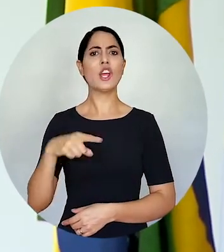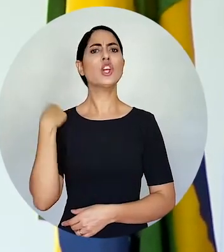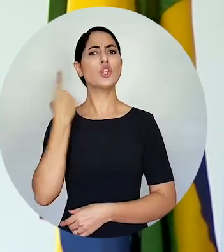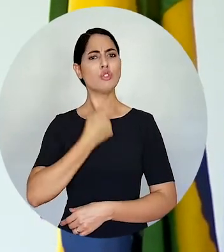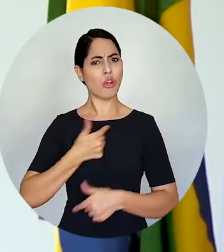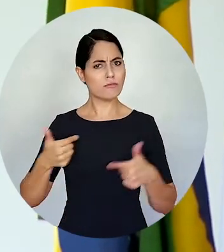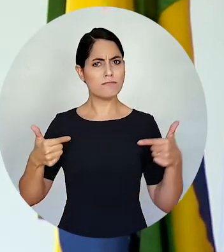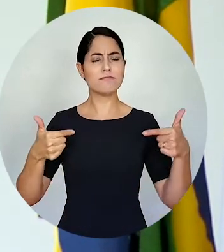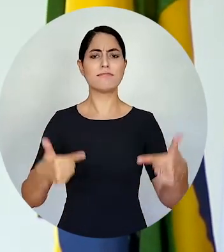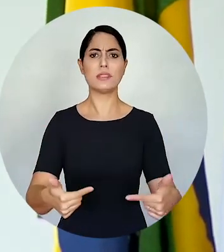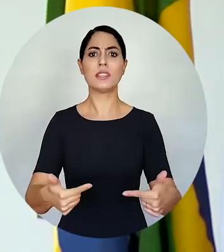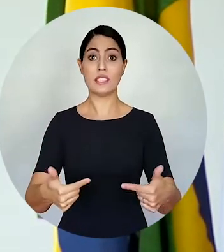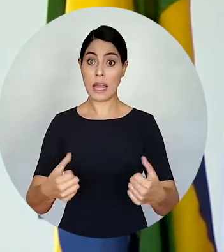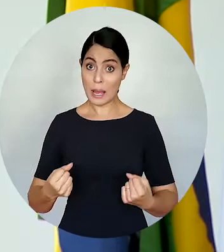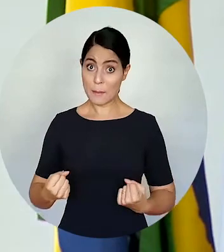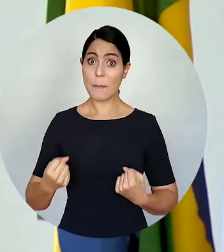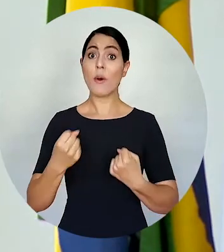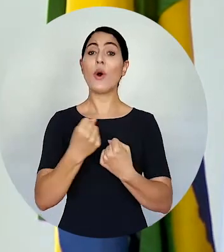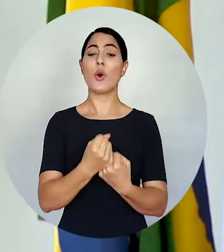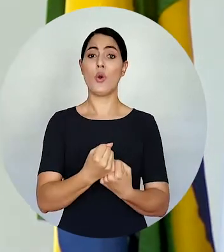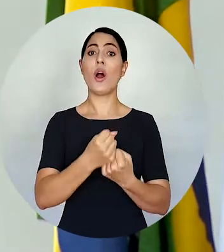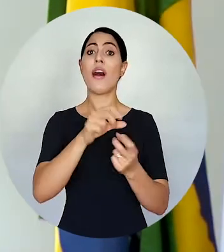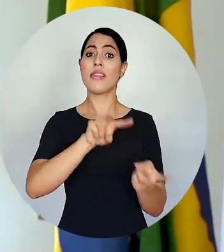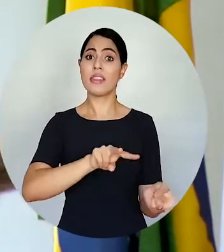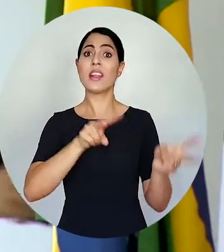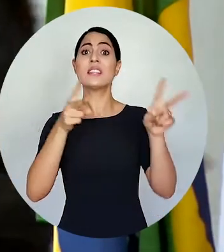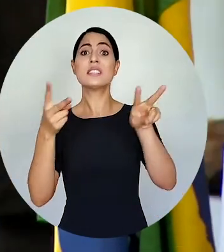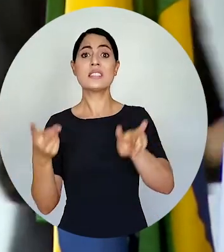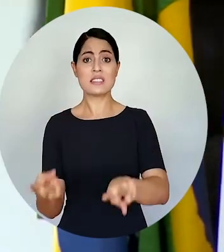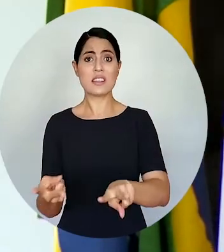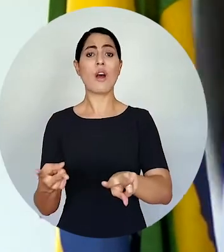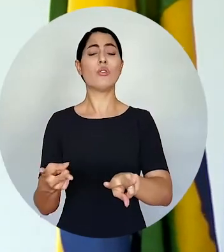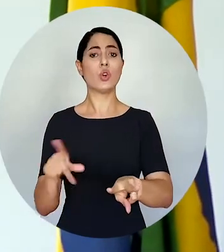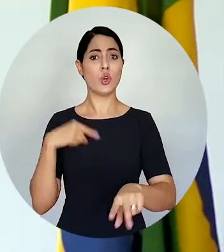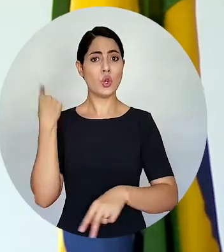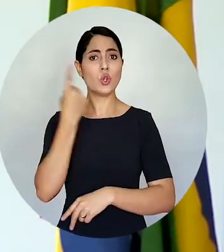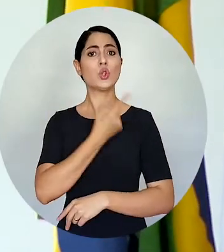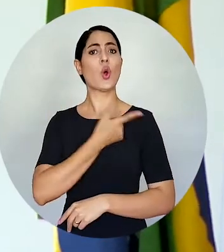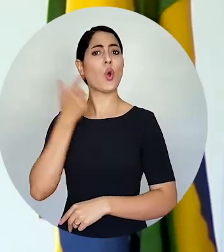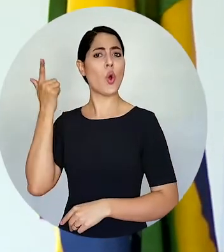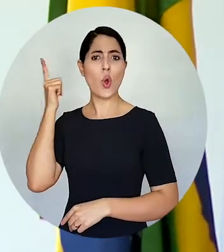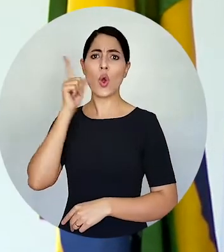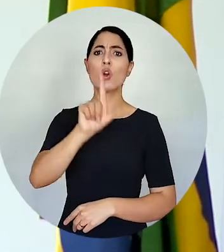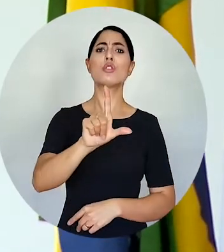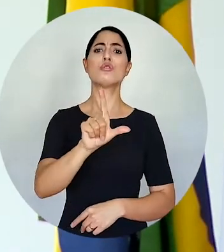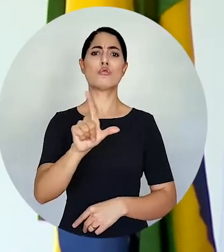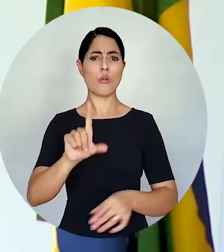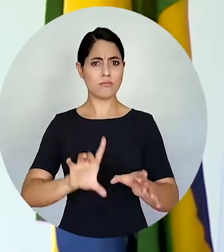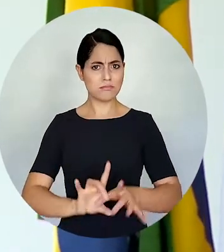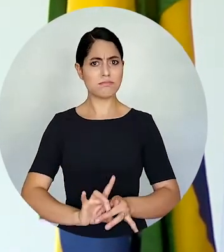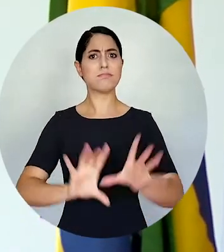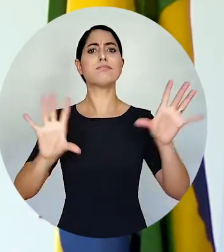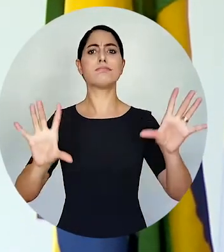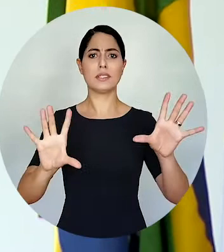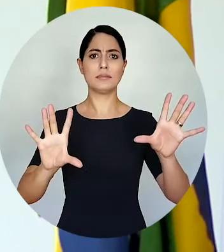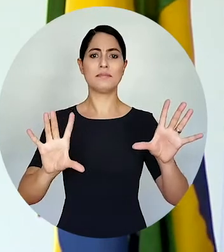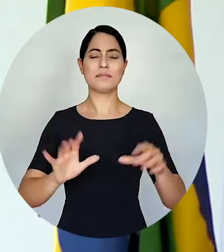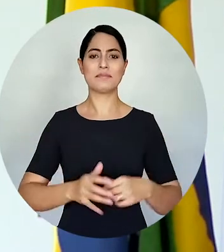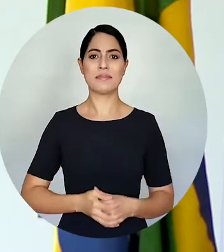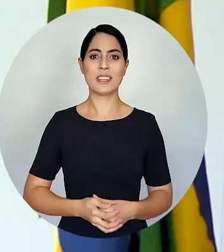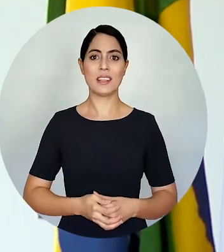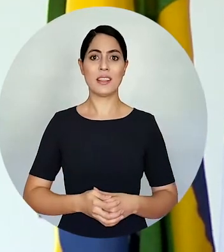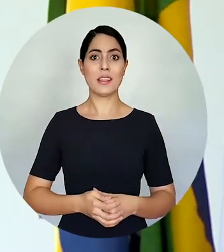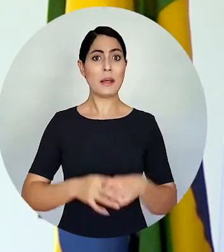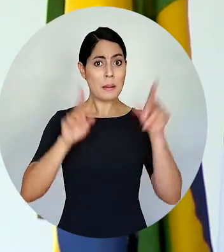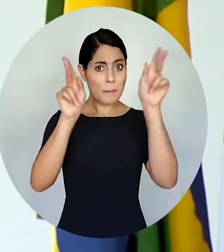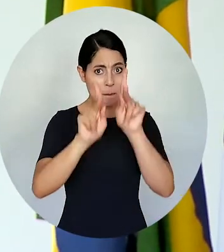entidade, sim, apoiou a transição, conquistou a anistia, apoiou a transição pacífica e